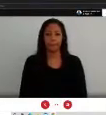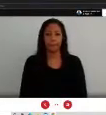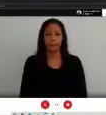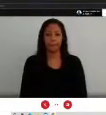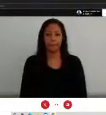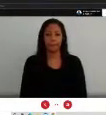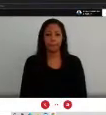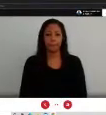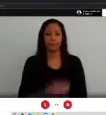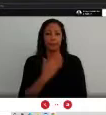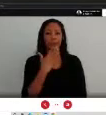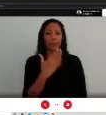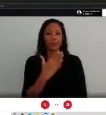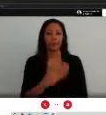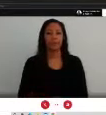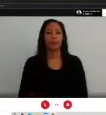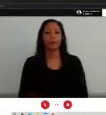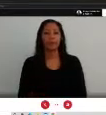Indicações.